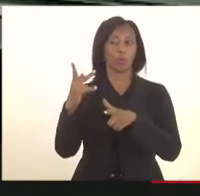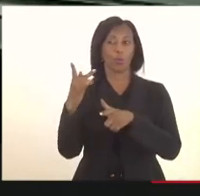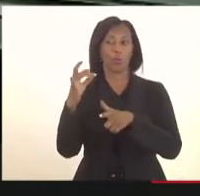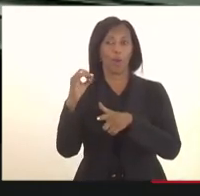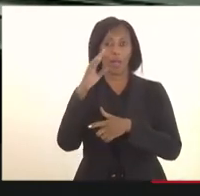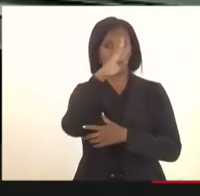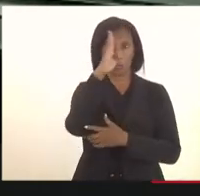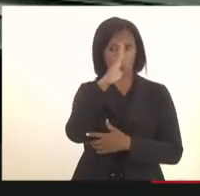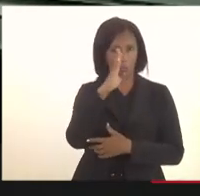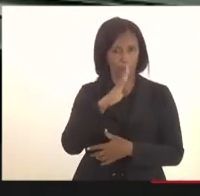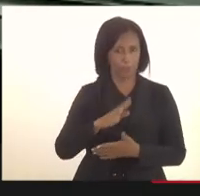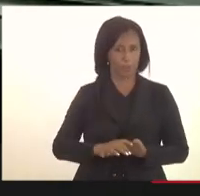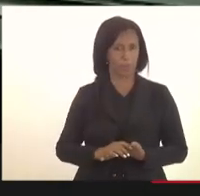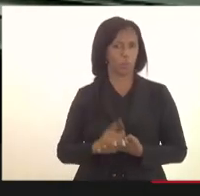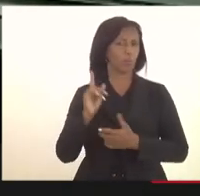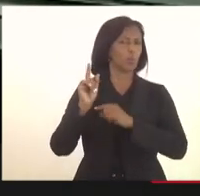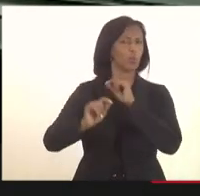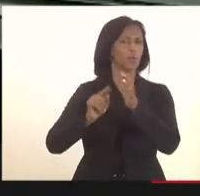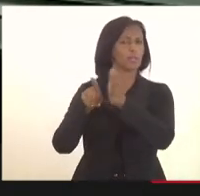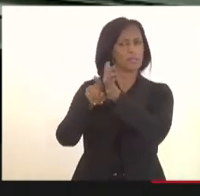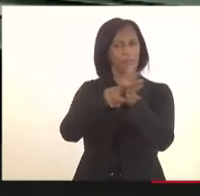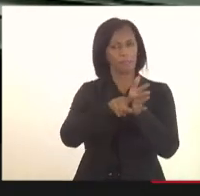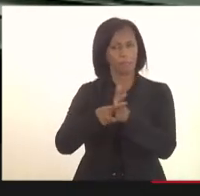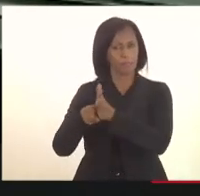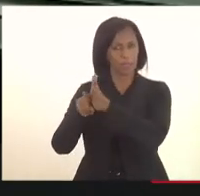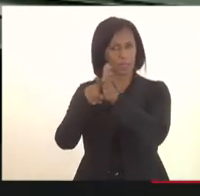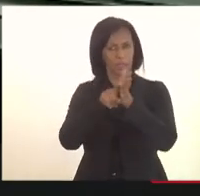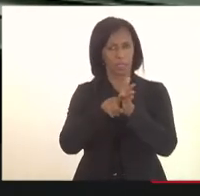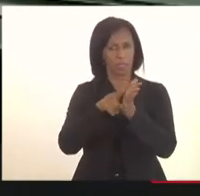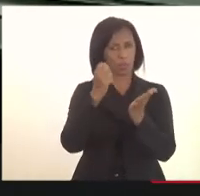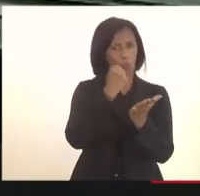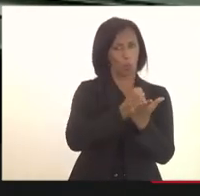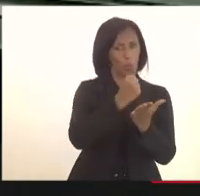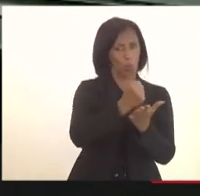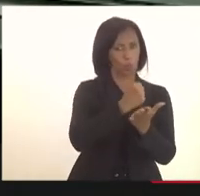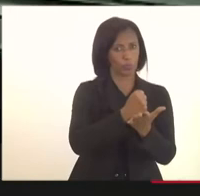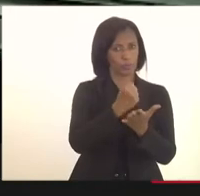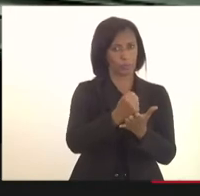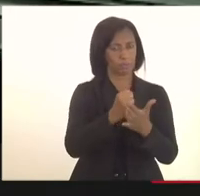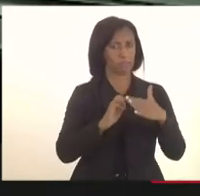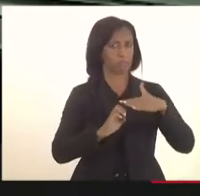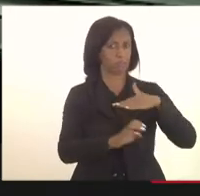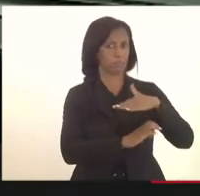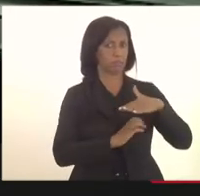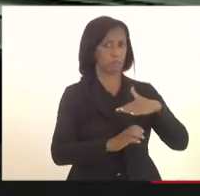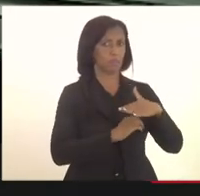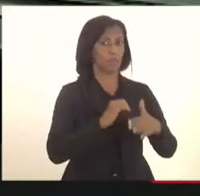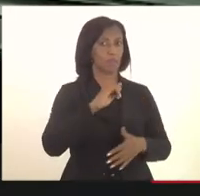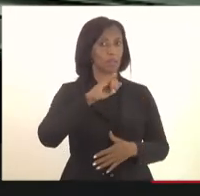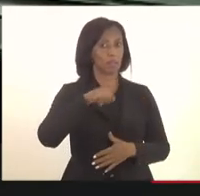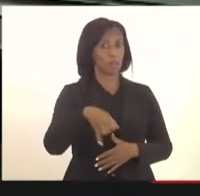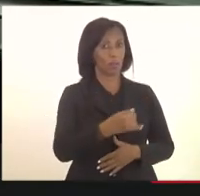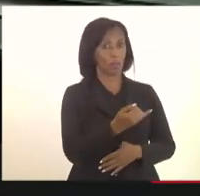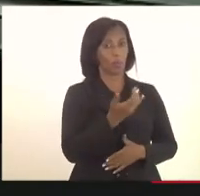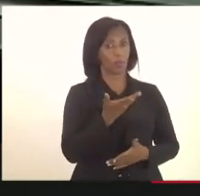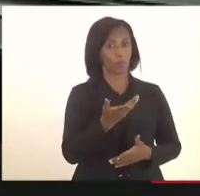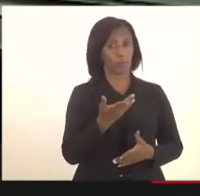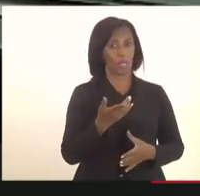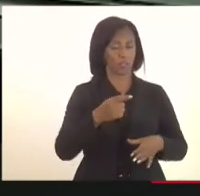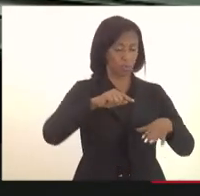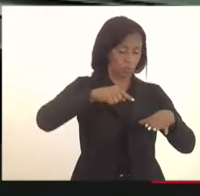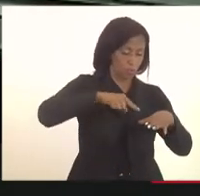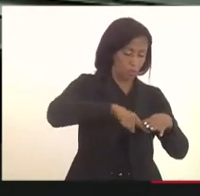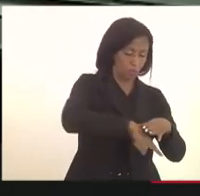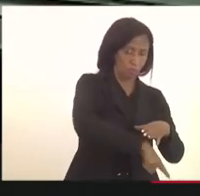é vedada essa pesquisa nos contratos de concessão na oportunidade da perfuração dos